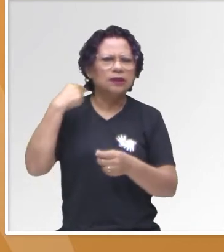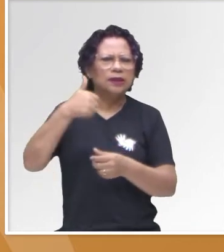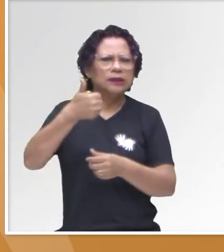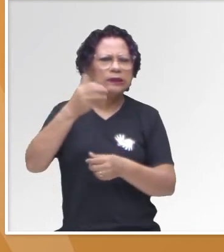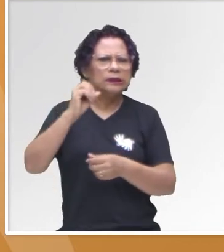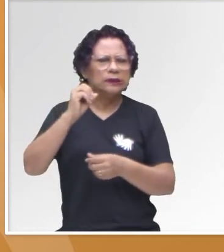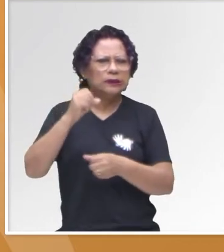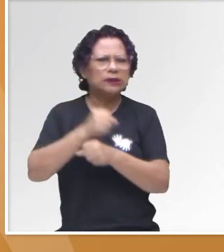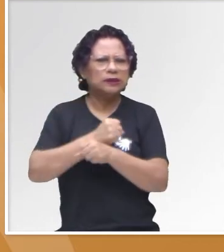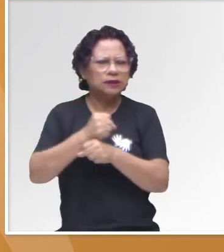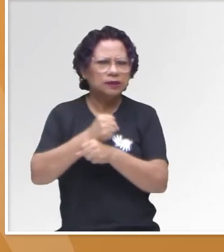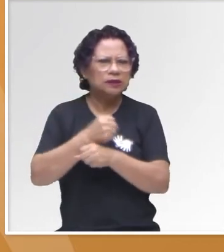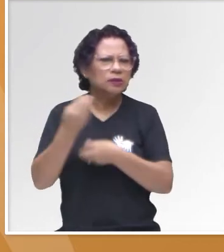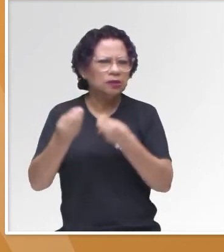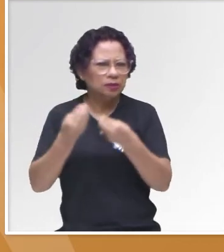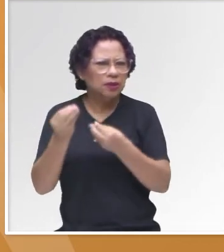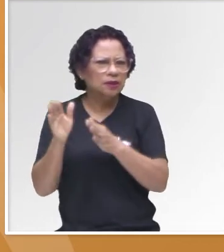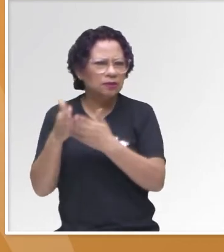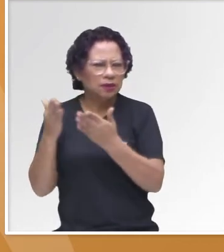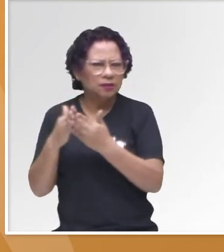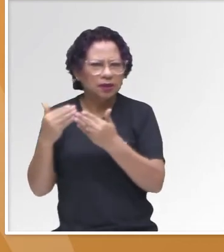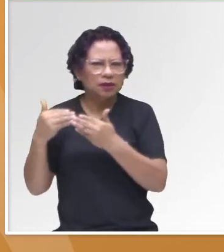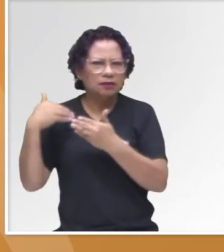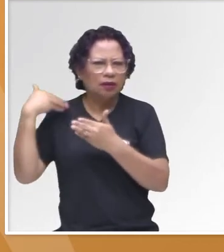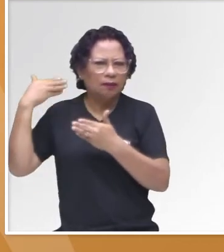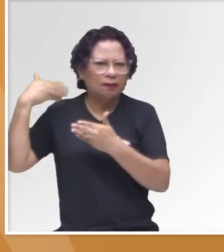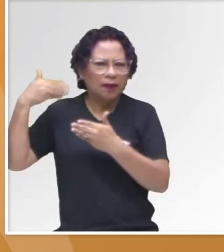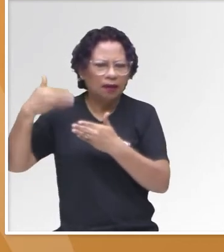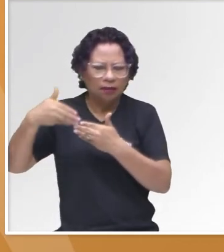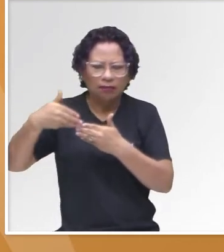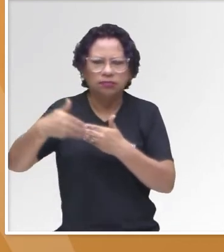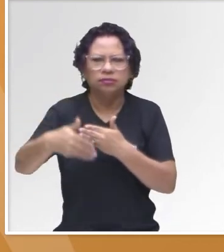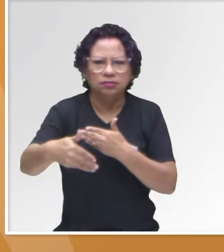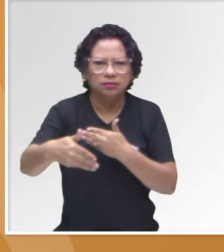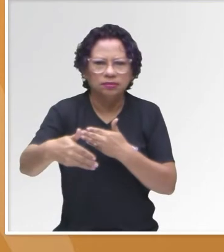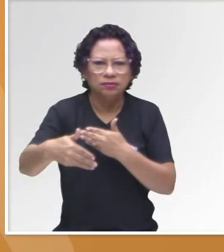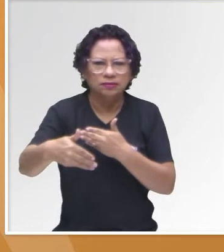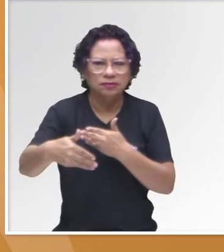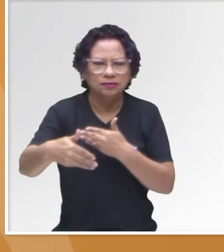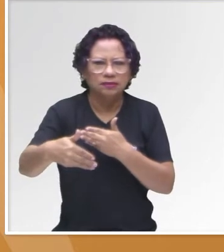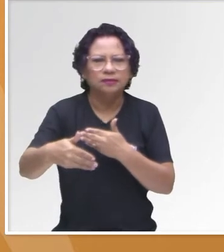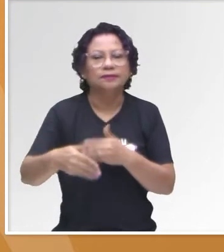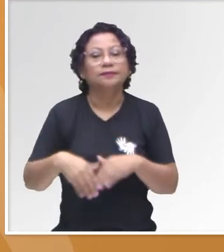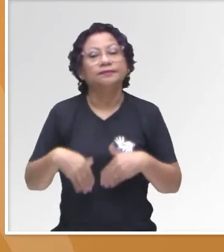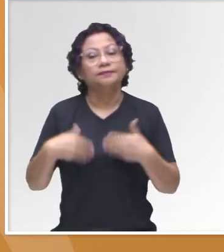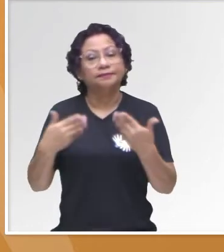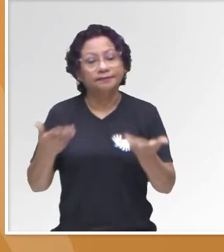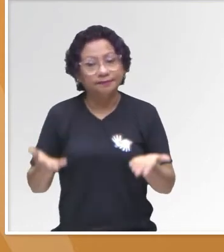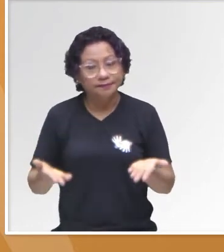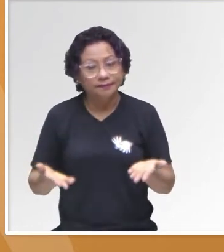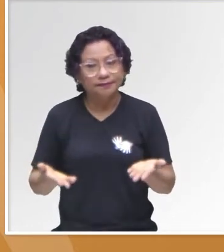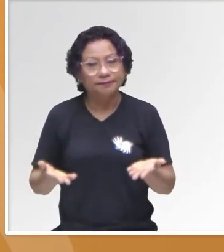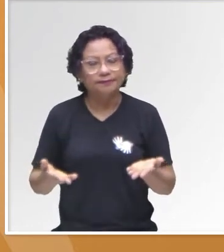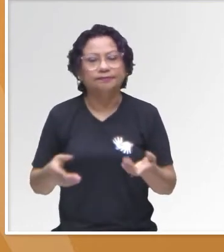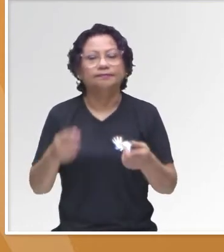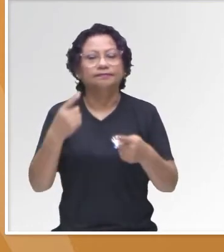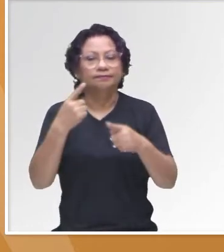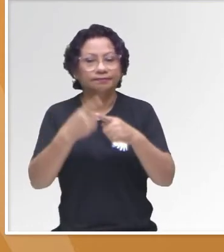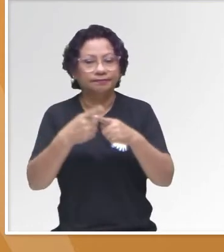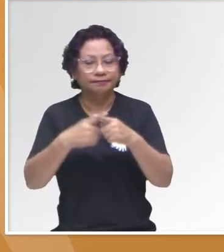foi diminuindo a pobreza ao longo do tempo, então significa dizer que aquele país ele também está crescendo